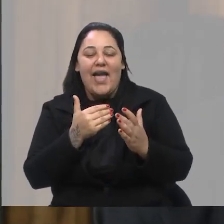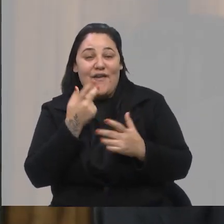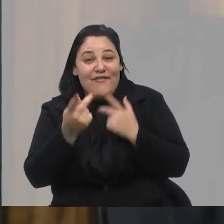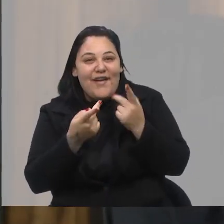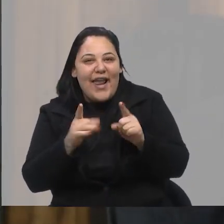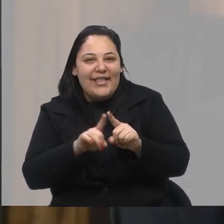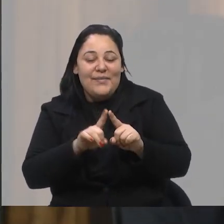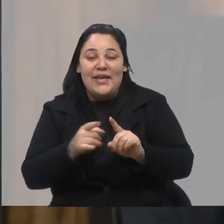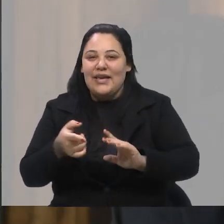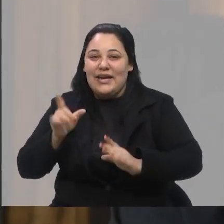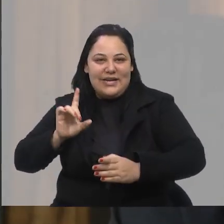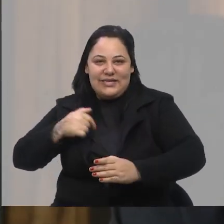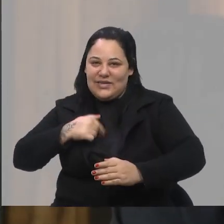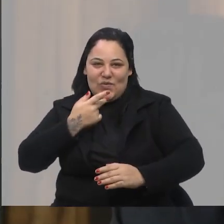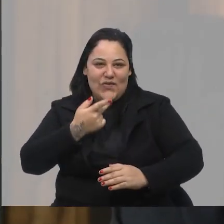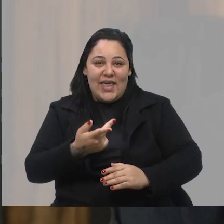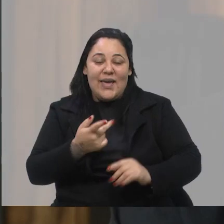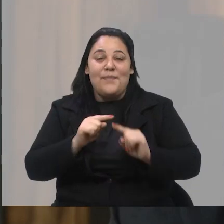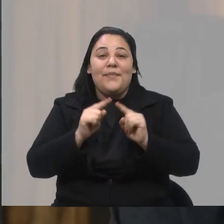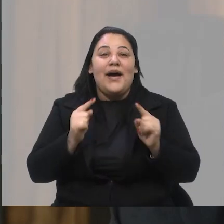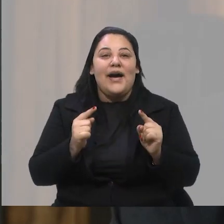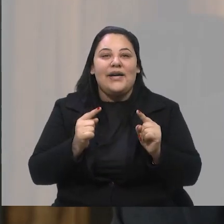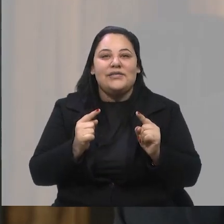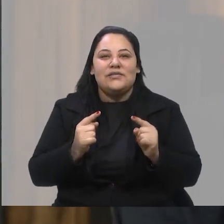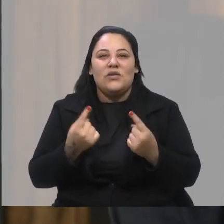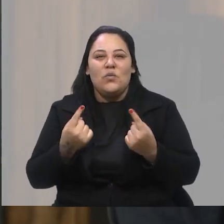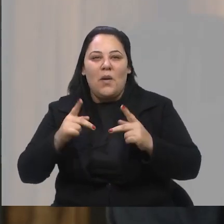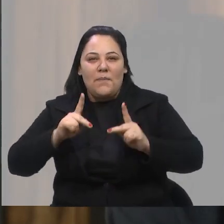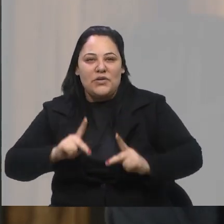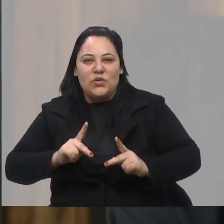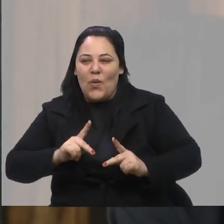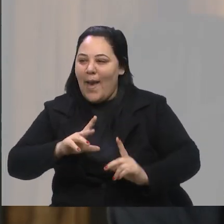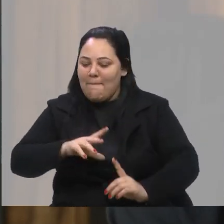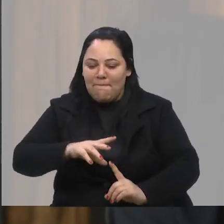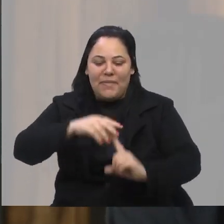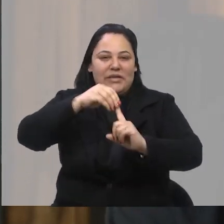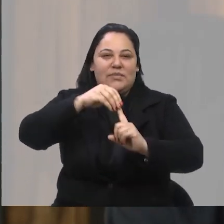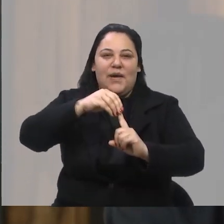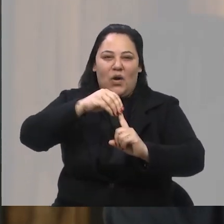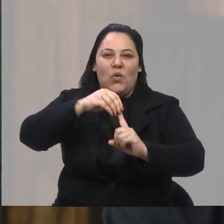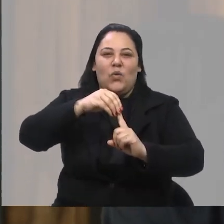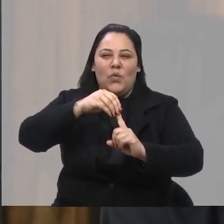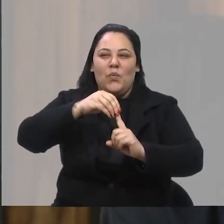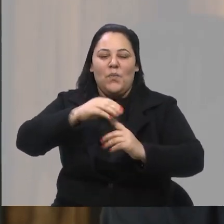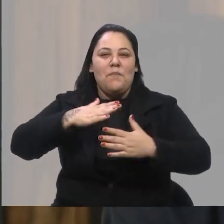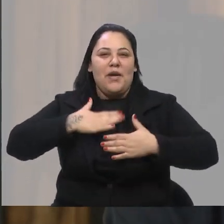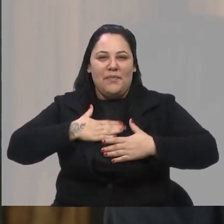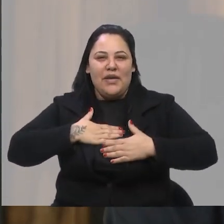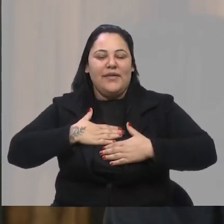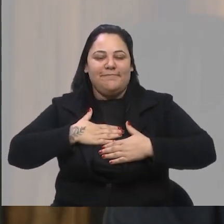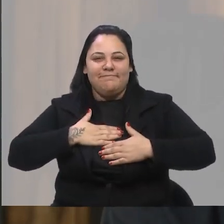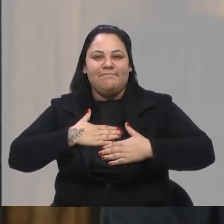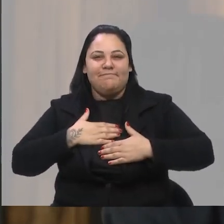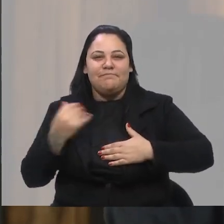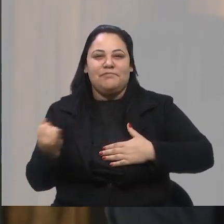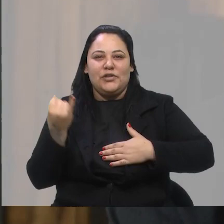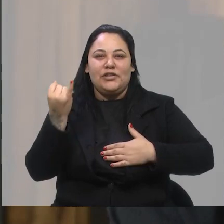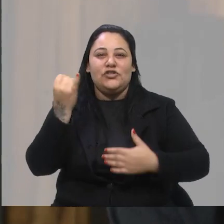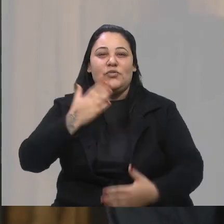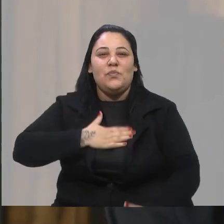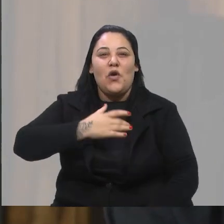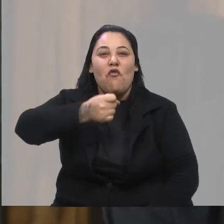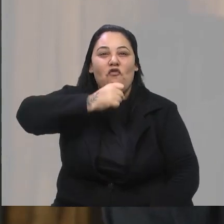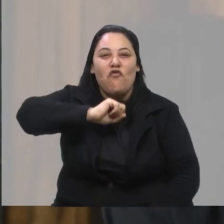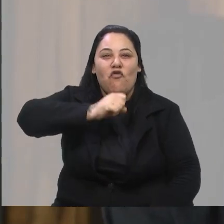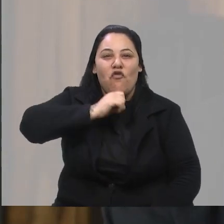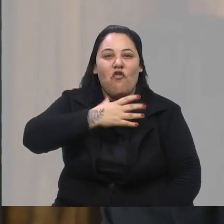eu não tinha falado antes, que uma pessoa fundamental para mim estar onde eu tô também foi o meu avô, né? O seu Dirceu, que